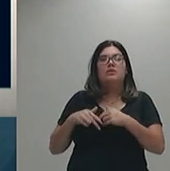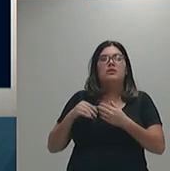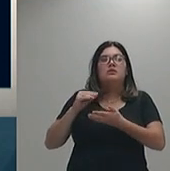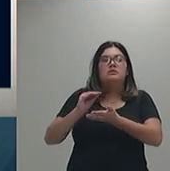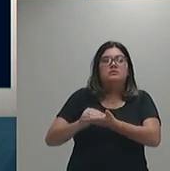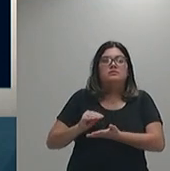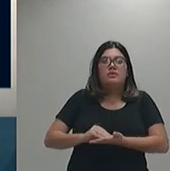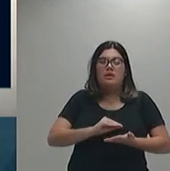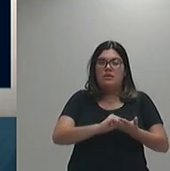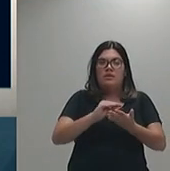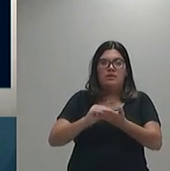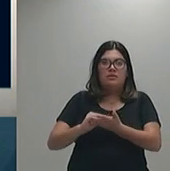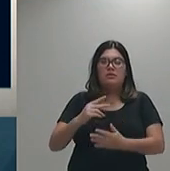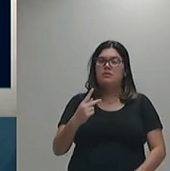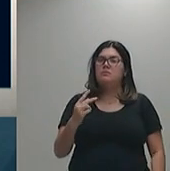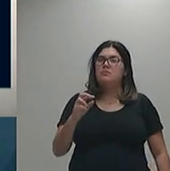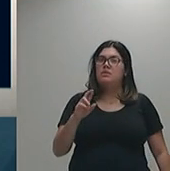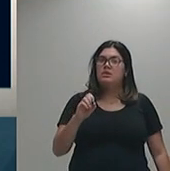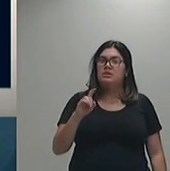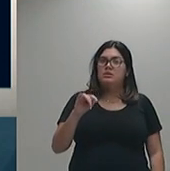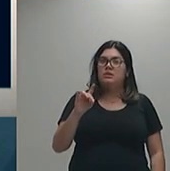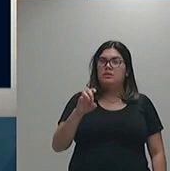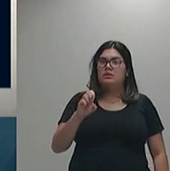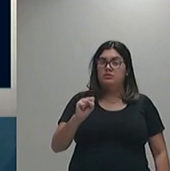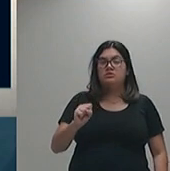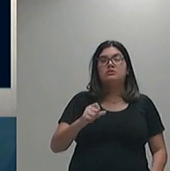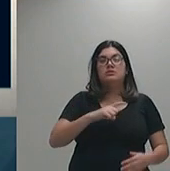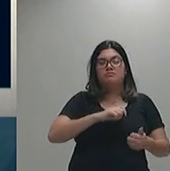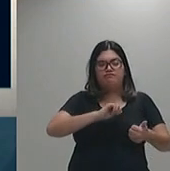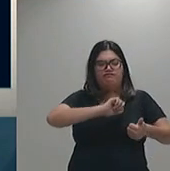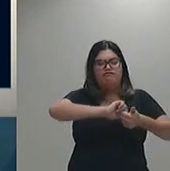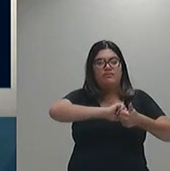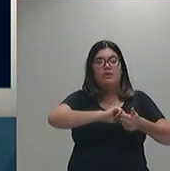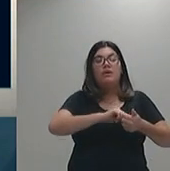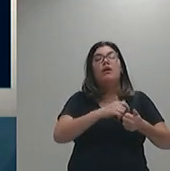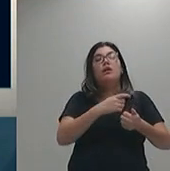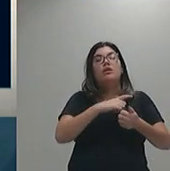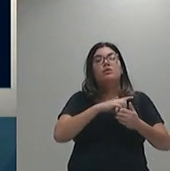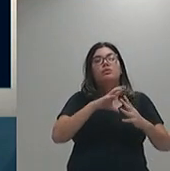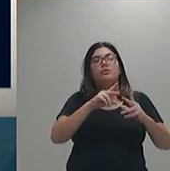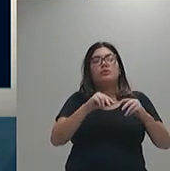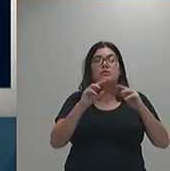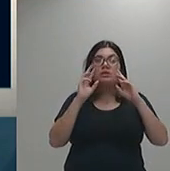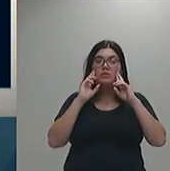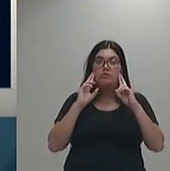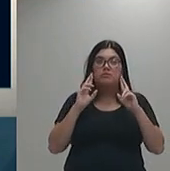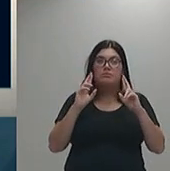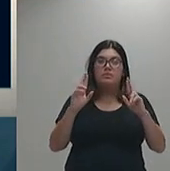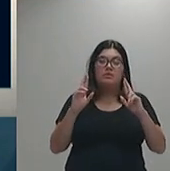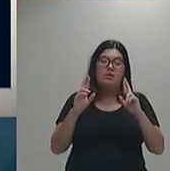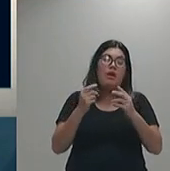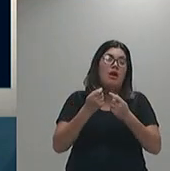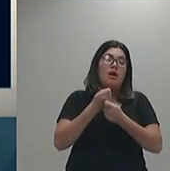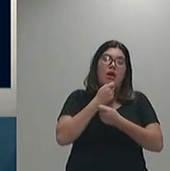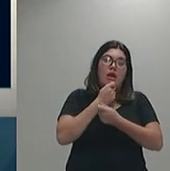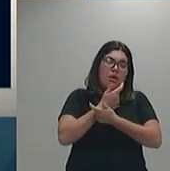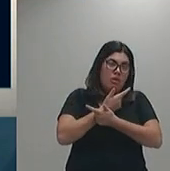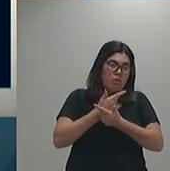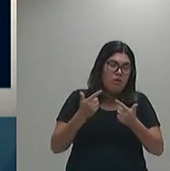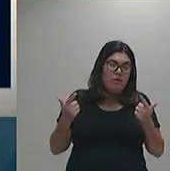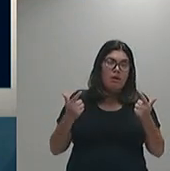precedentes qualificado com todo acatamento devido não há ainda se quer